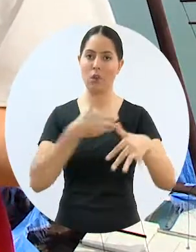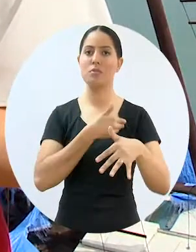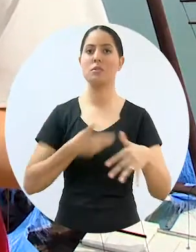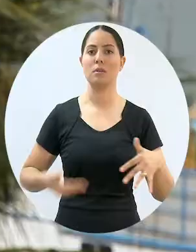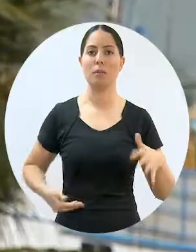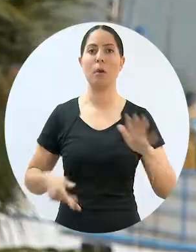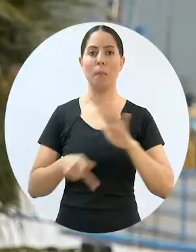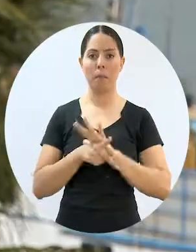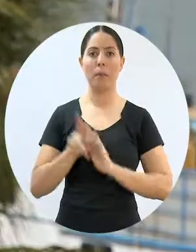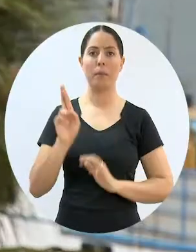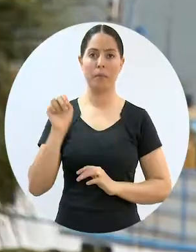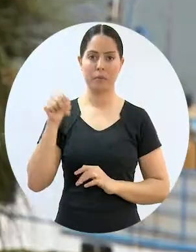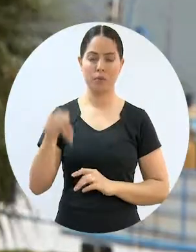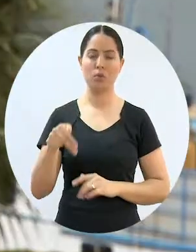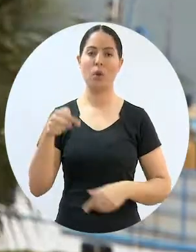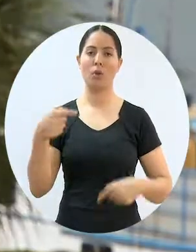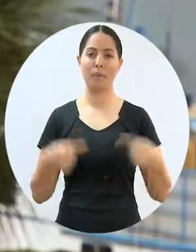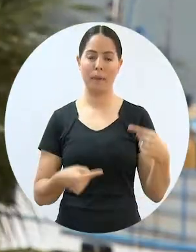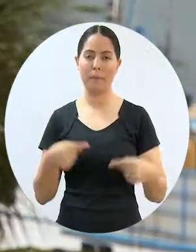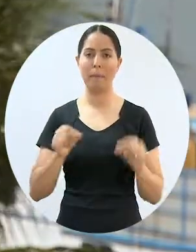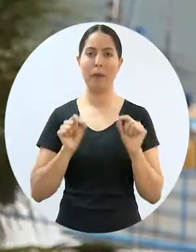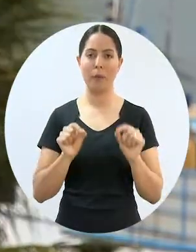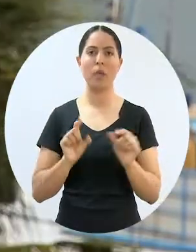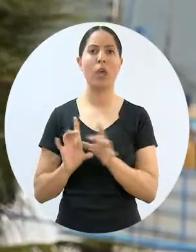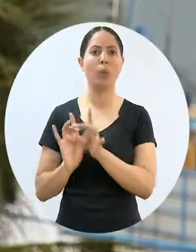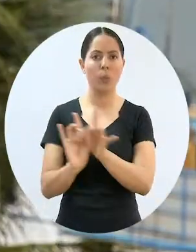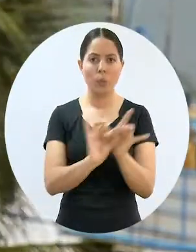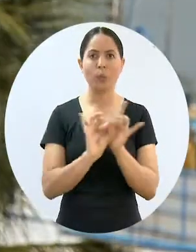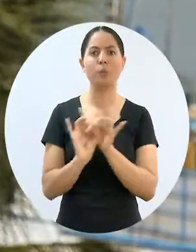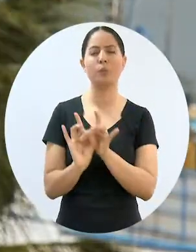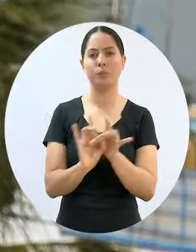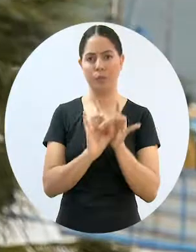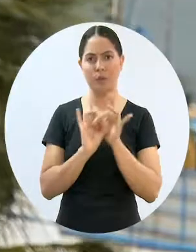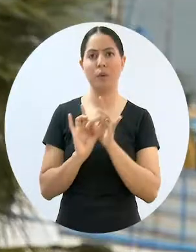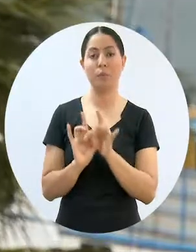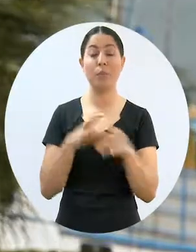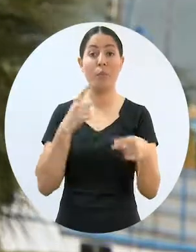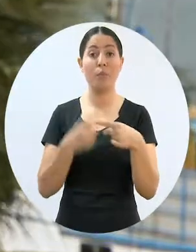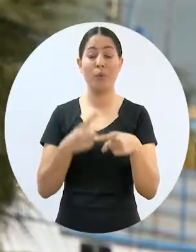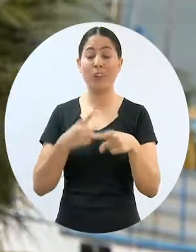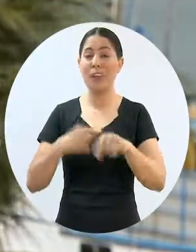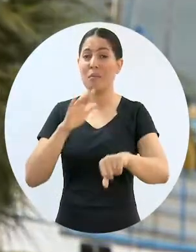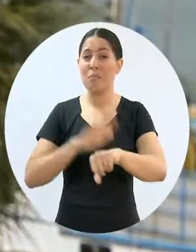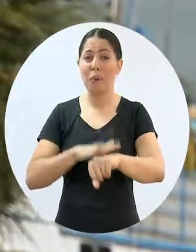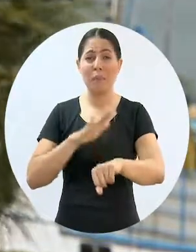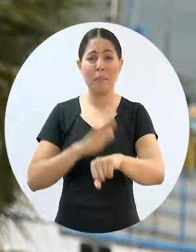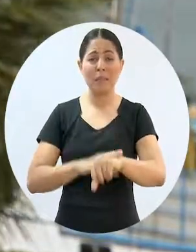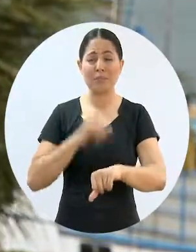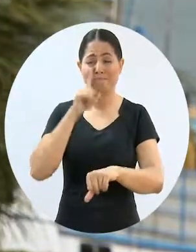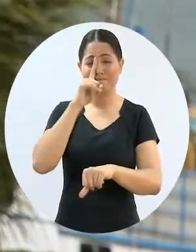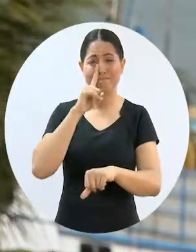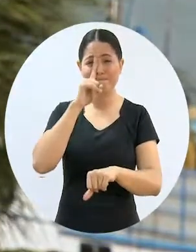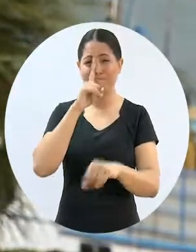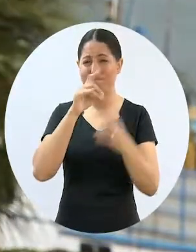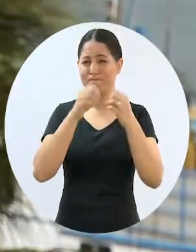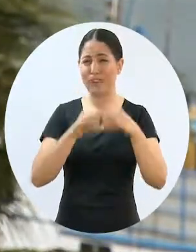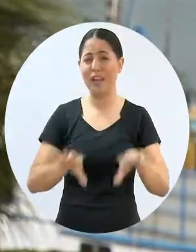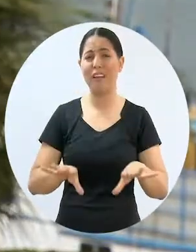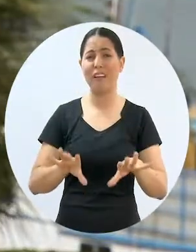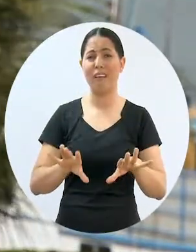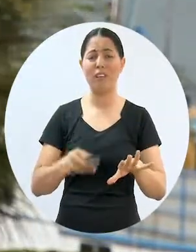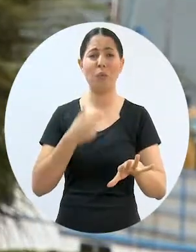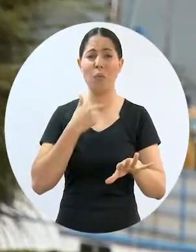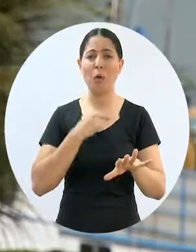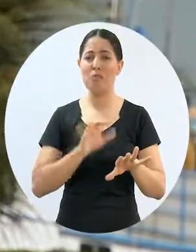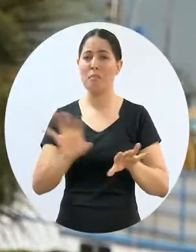Grande do Norte, certo? Foi um tom de união. Esse é um momento tão crítico que realmente não cabe